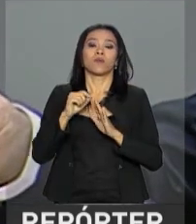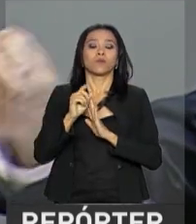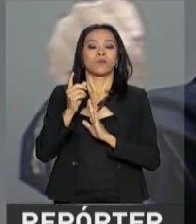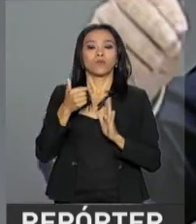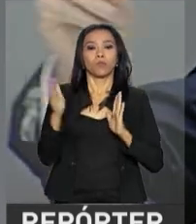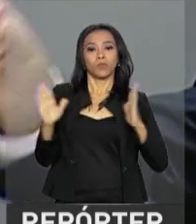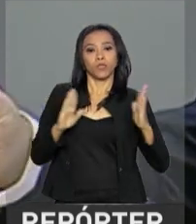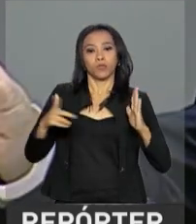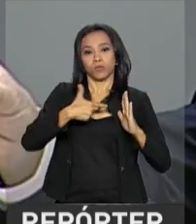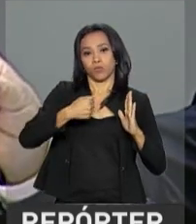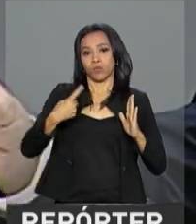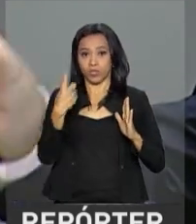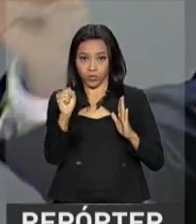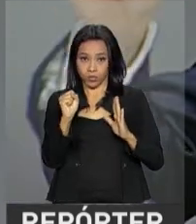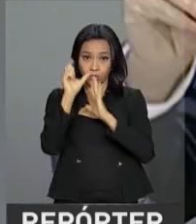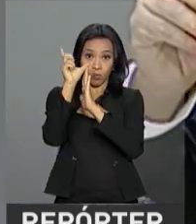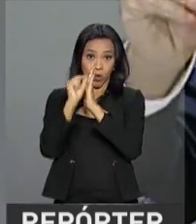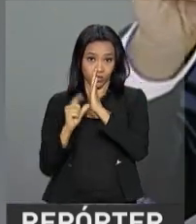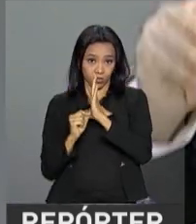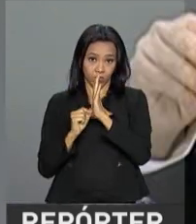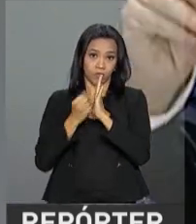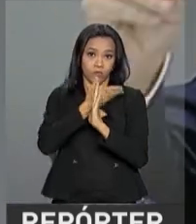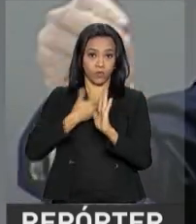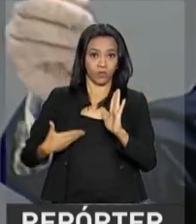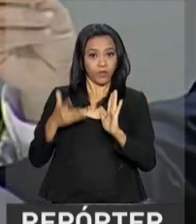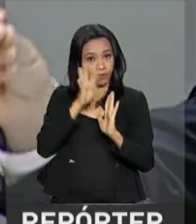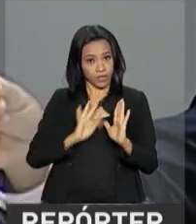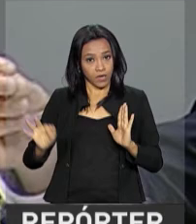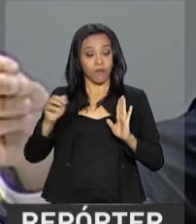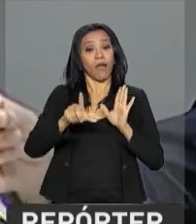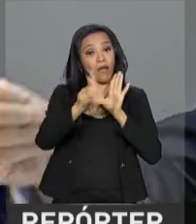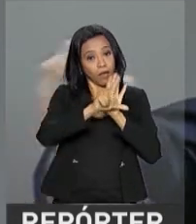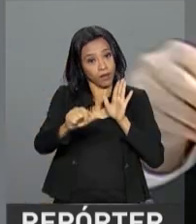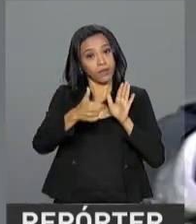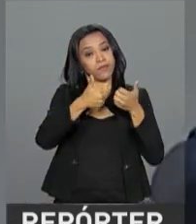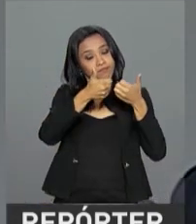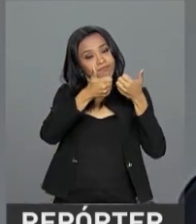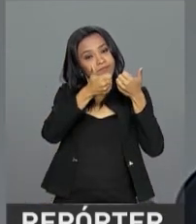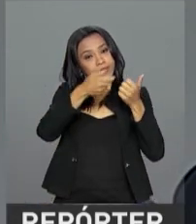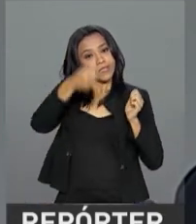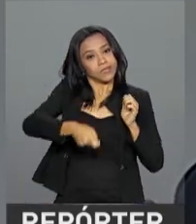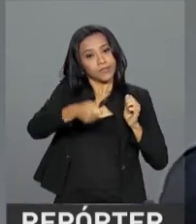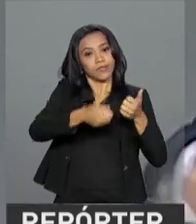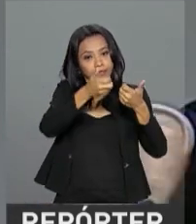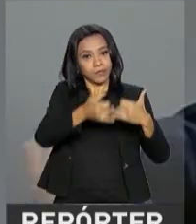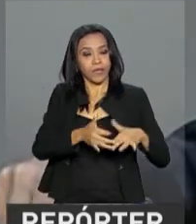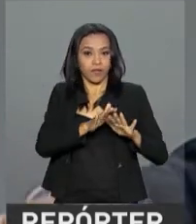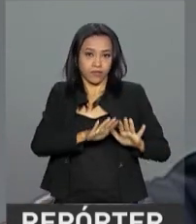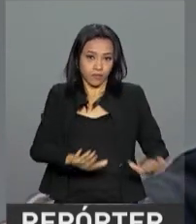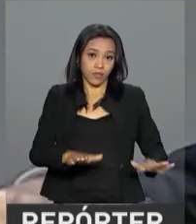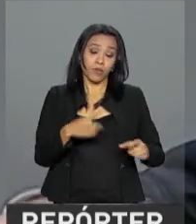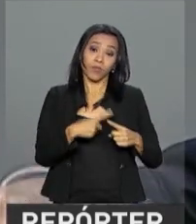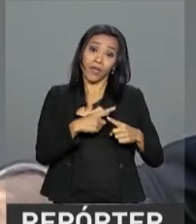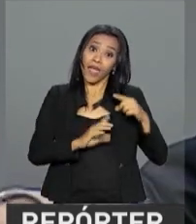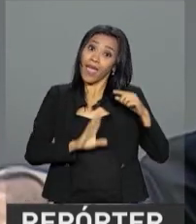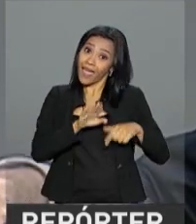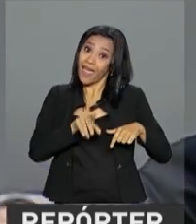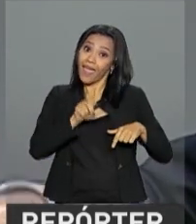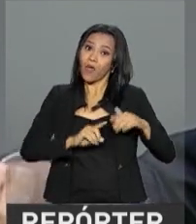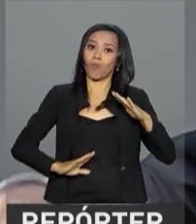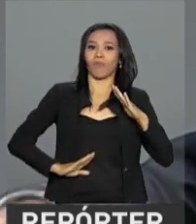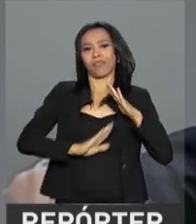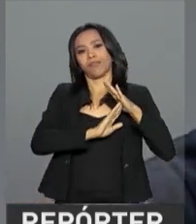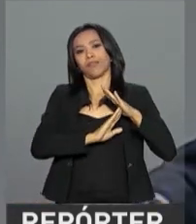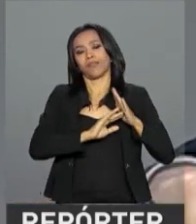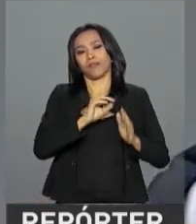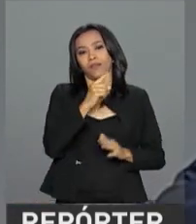então é neutra em 18 porque a lei exige dessa maneira porque 16 centavos porque é o máximo que a gente consegue compensar